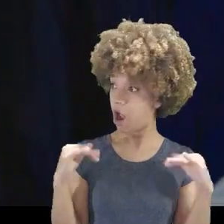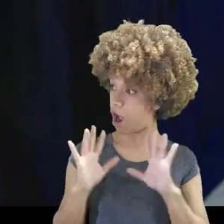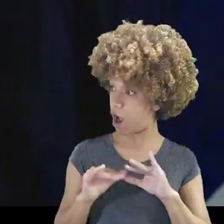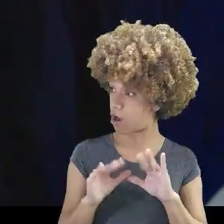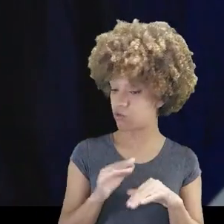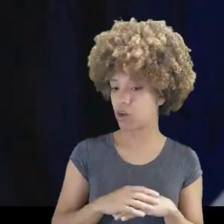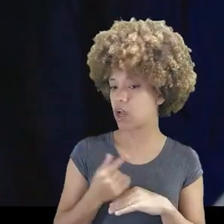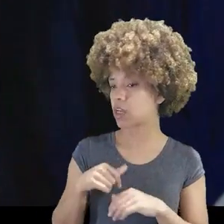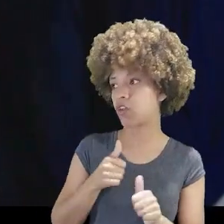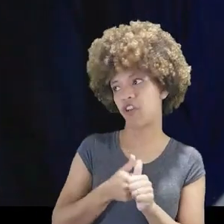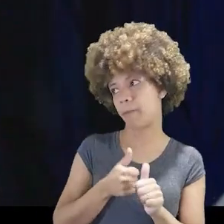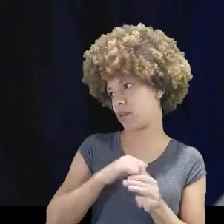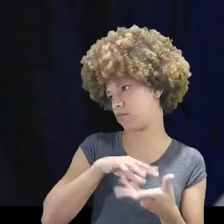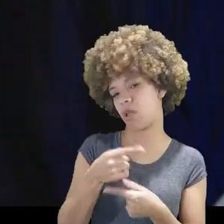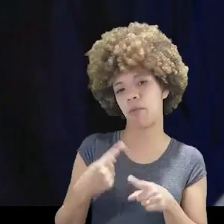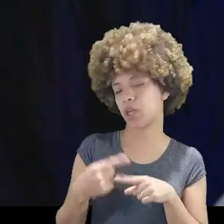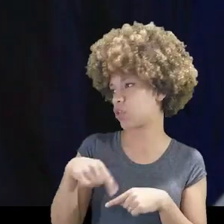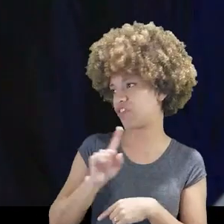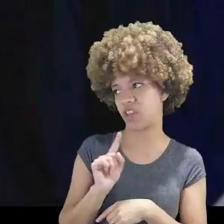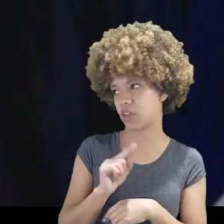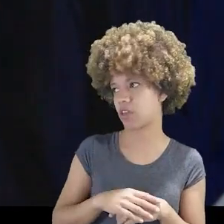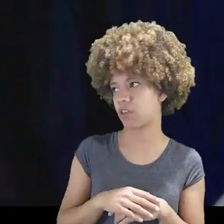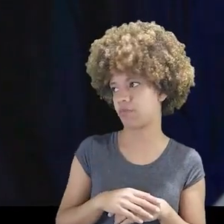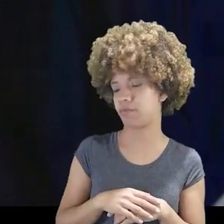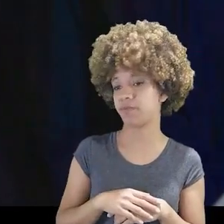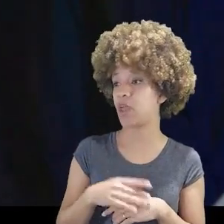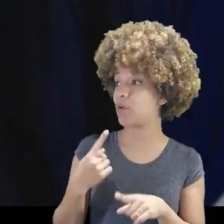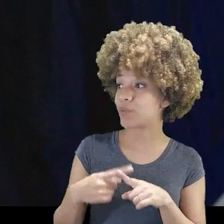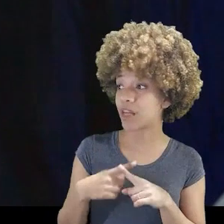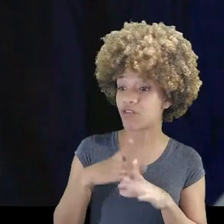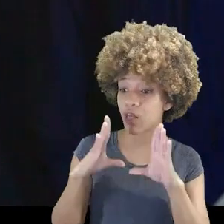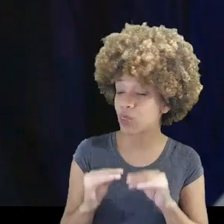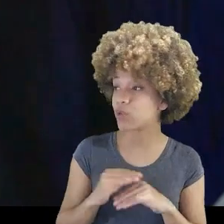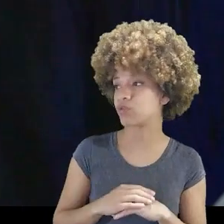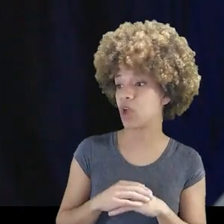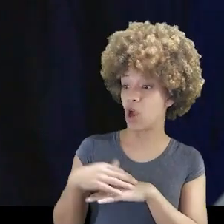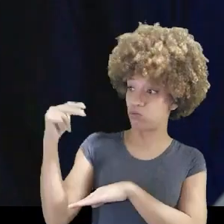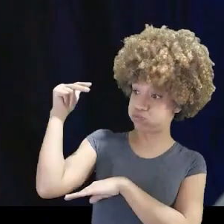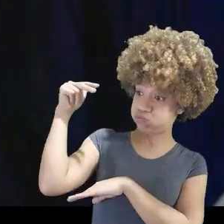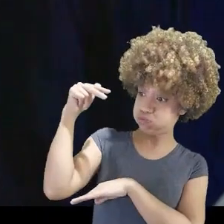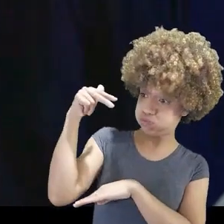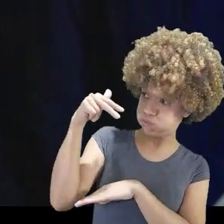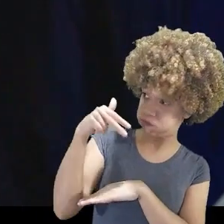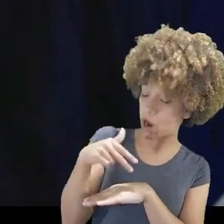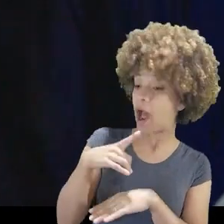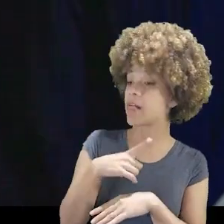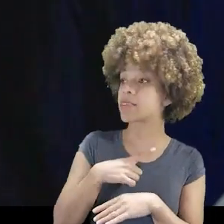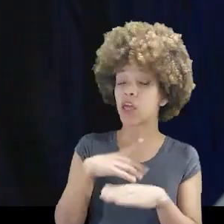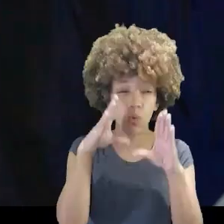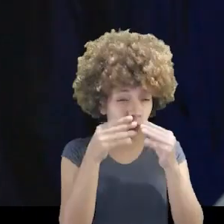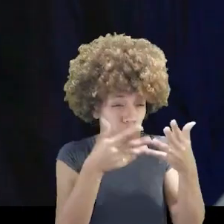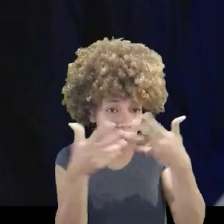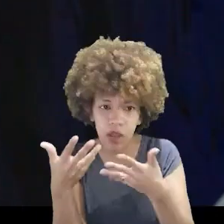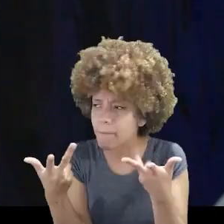e não fica perto da terra porque ele não vem aqui que tava tipo é a coisa do outro mundo então existe o invisível